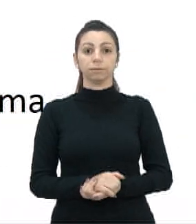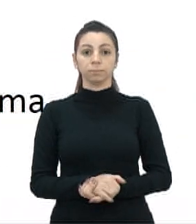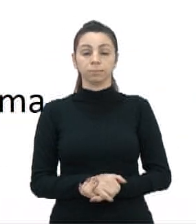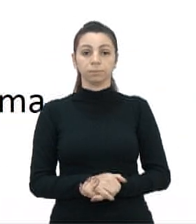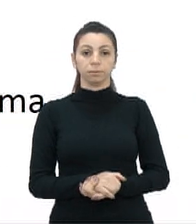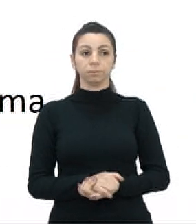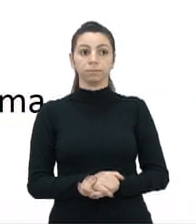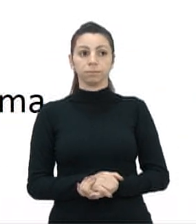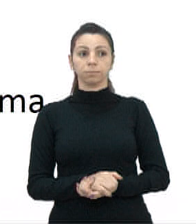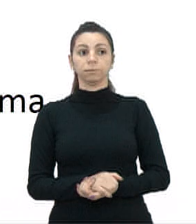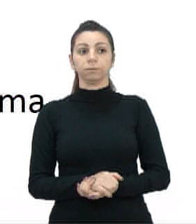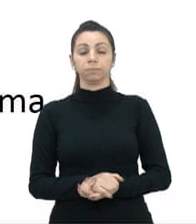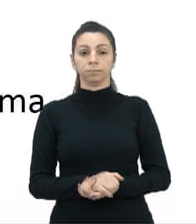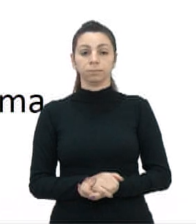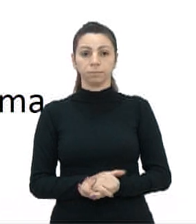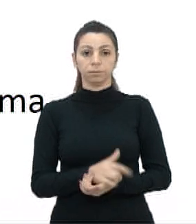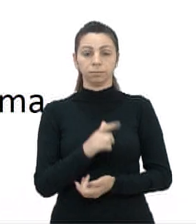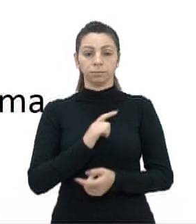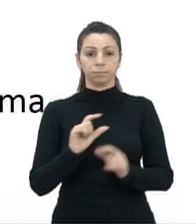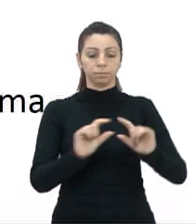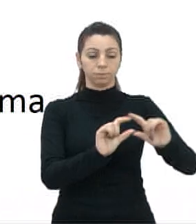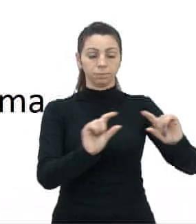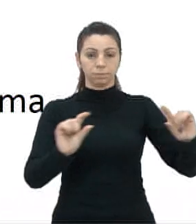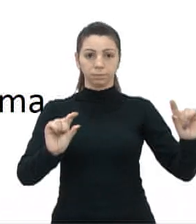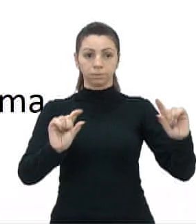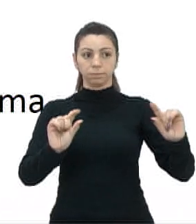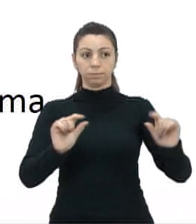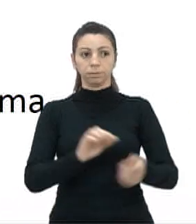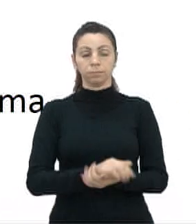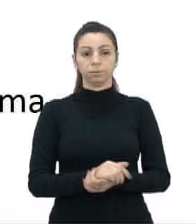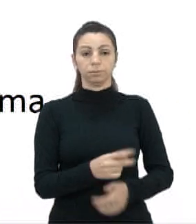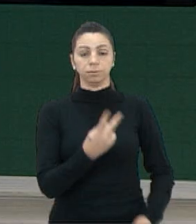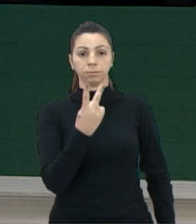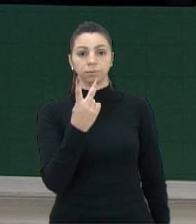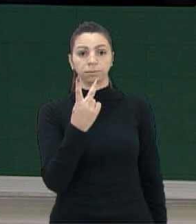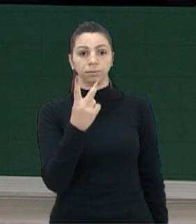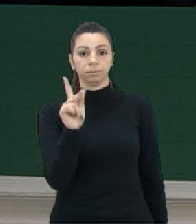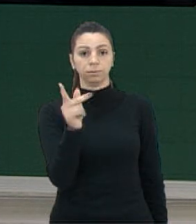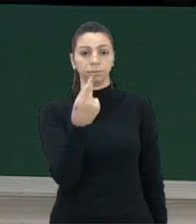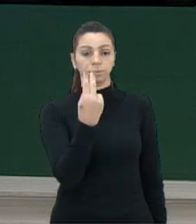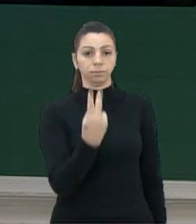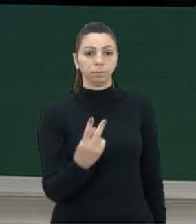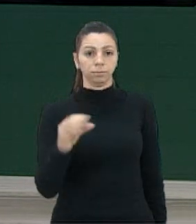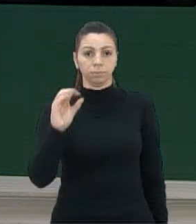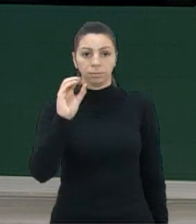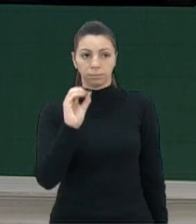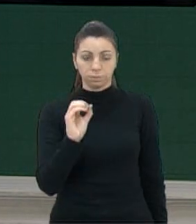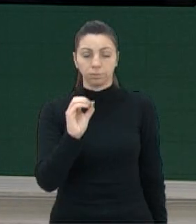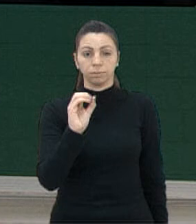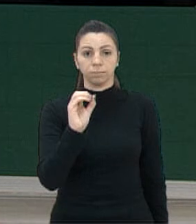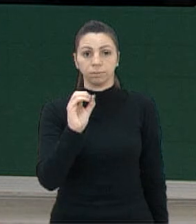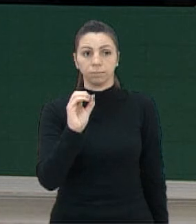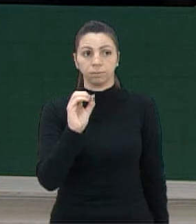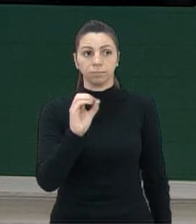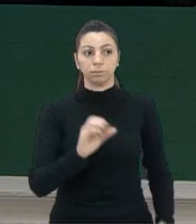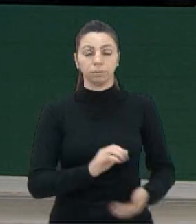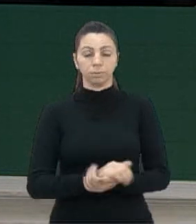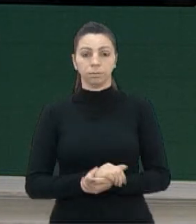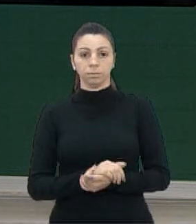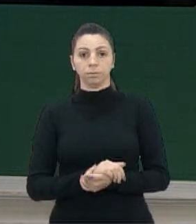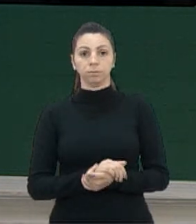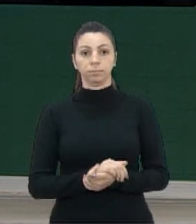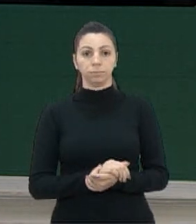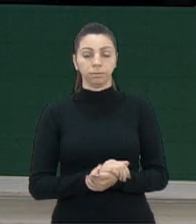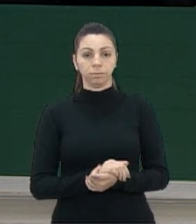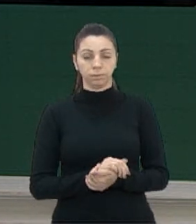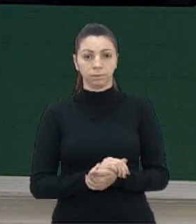Então, olha só, aqui eu tenho a minha equação química descrita. Então, eu vou ter duas H2O, duas moléculas de água, que está representada